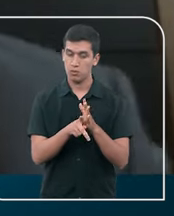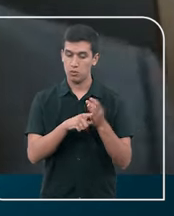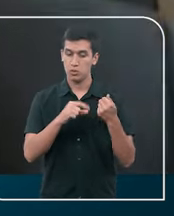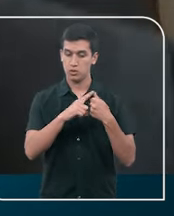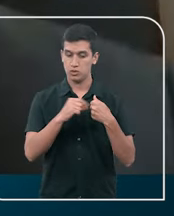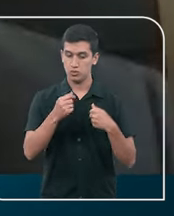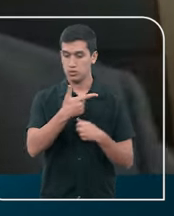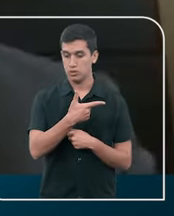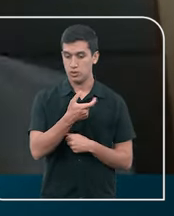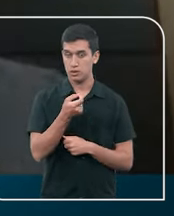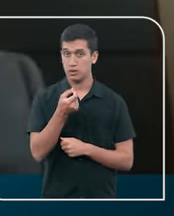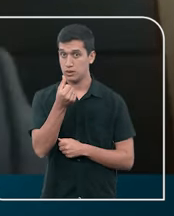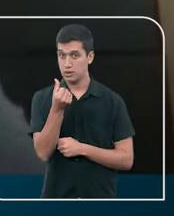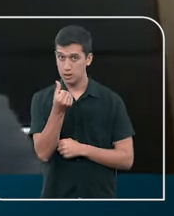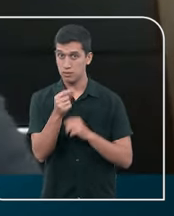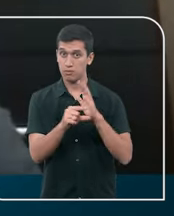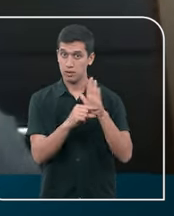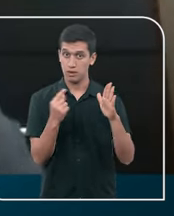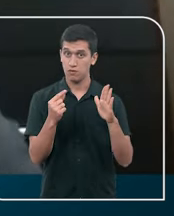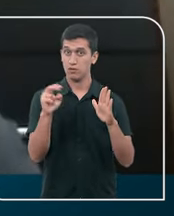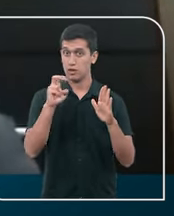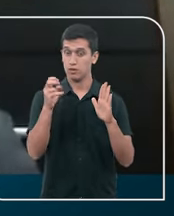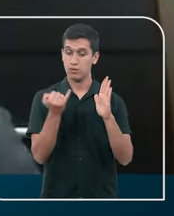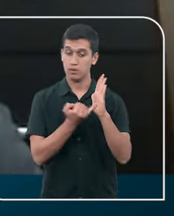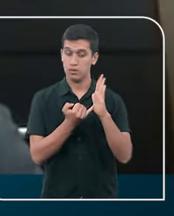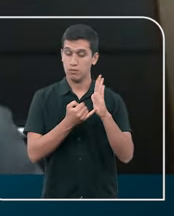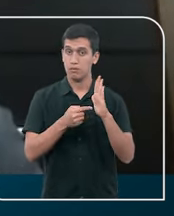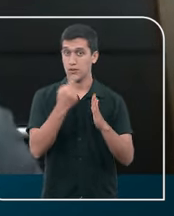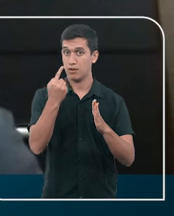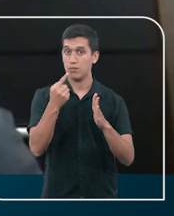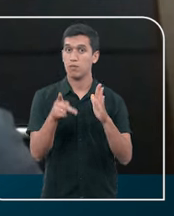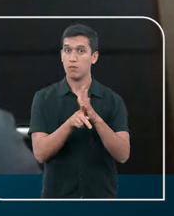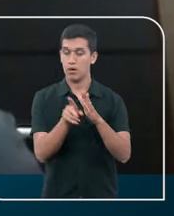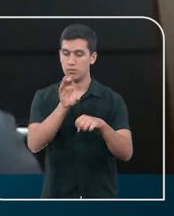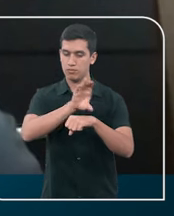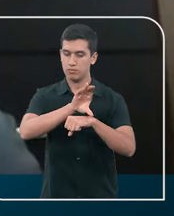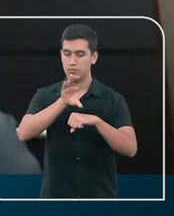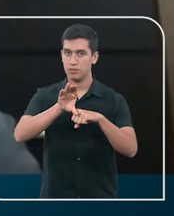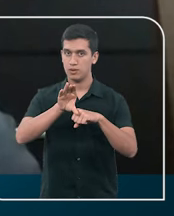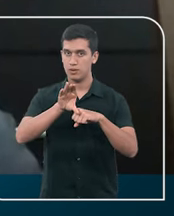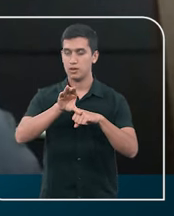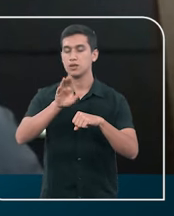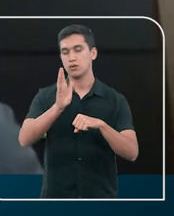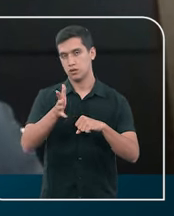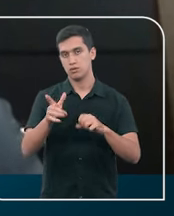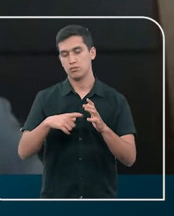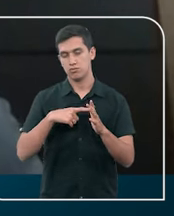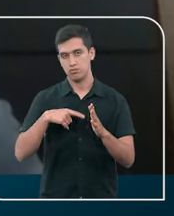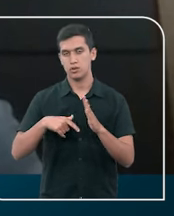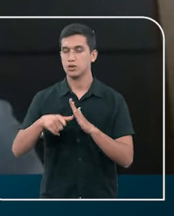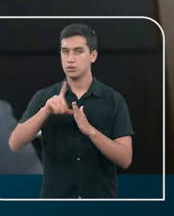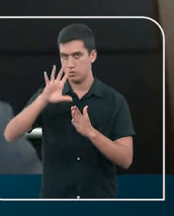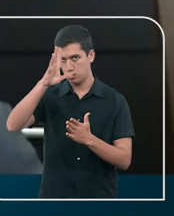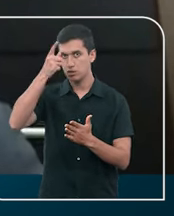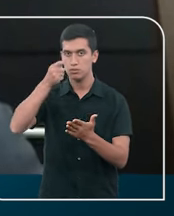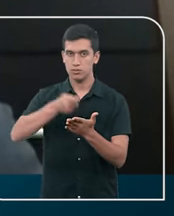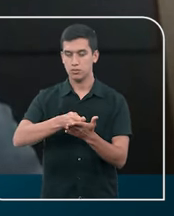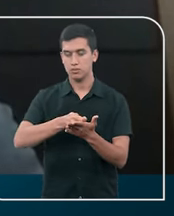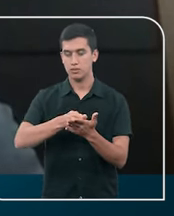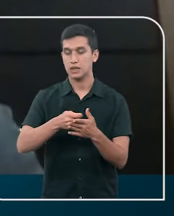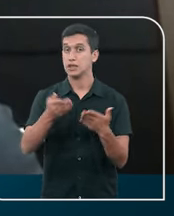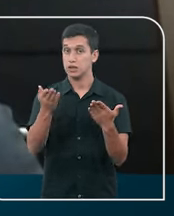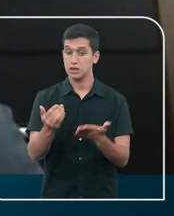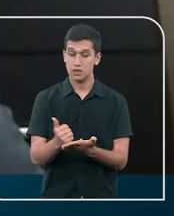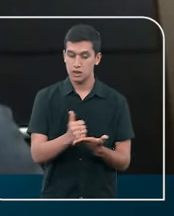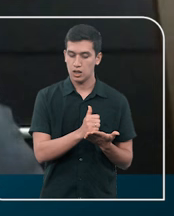parágrafo 5º inciso primeiro lá do Código Civil eh isso já foi decidido e isso traz